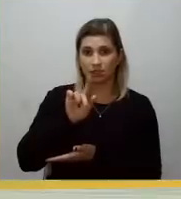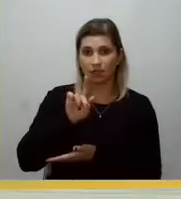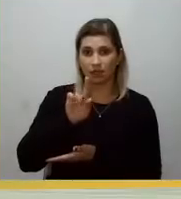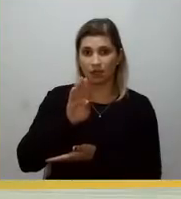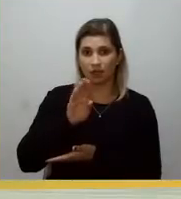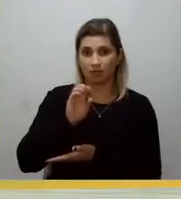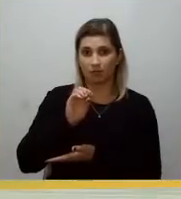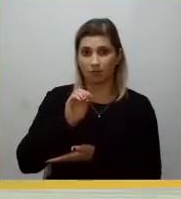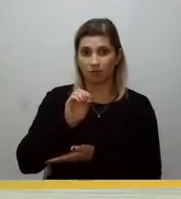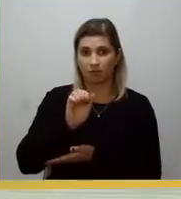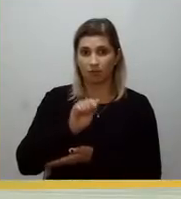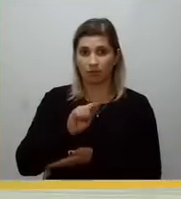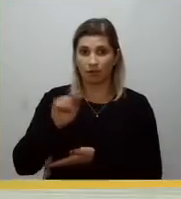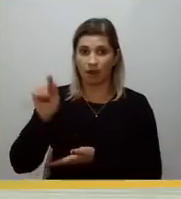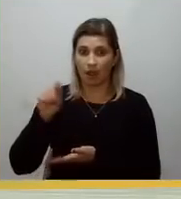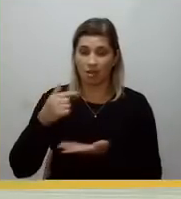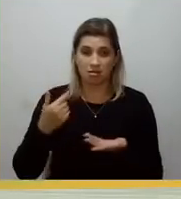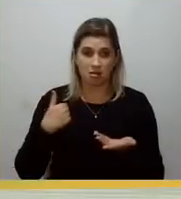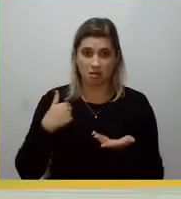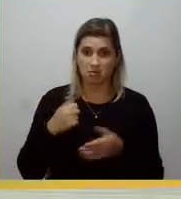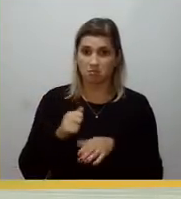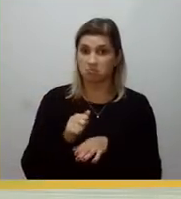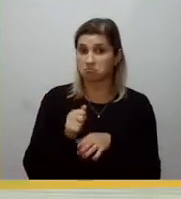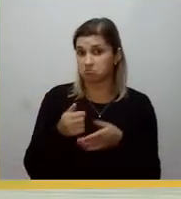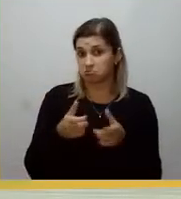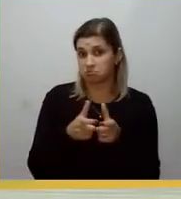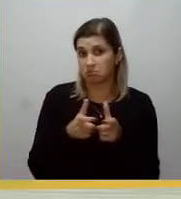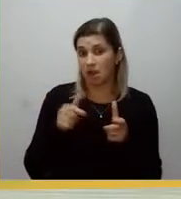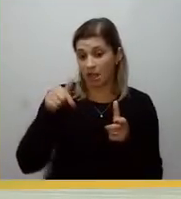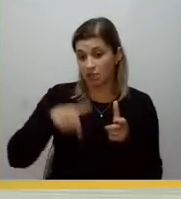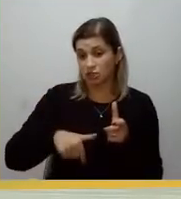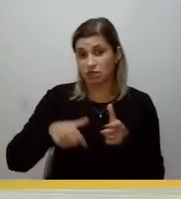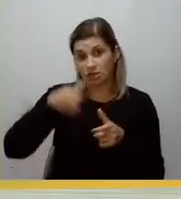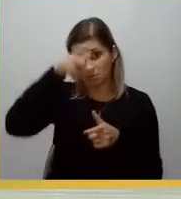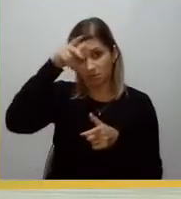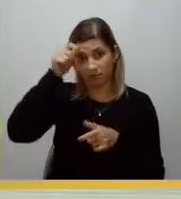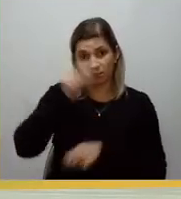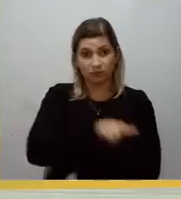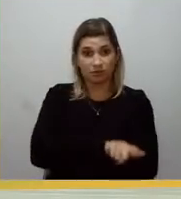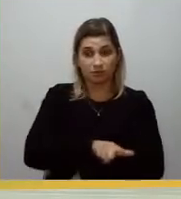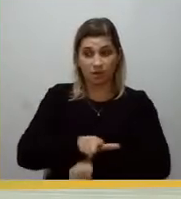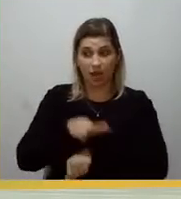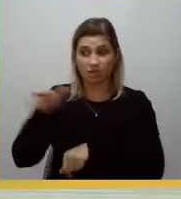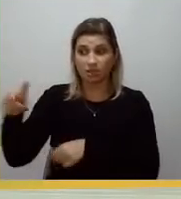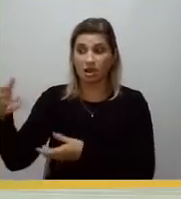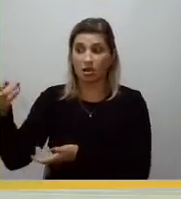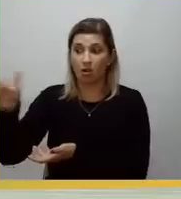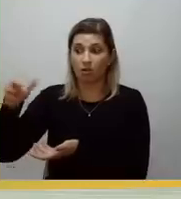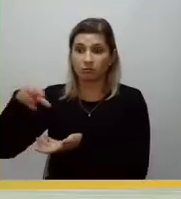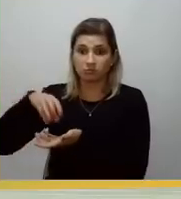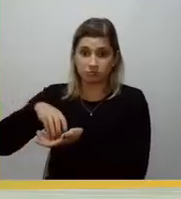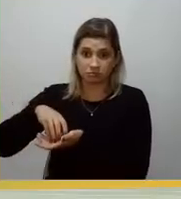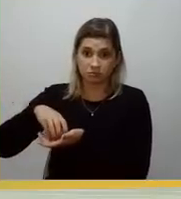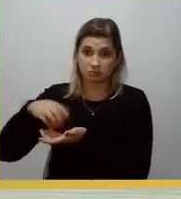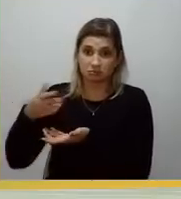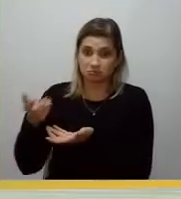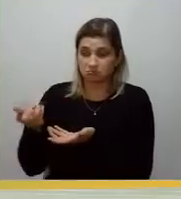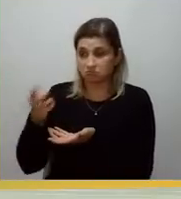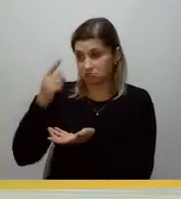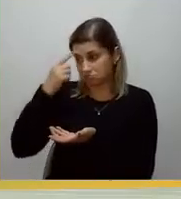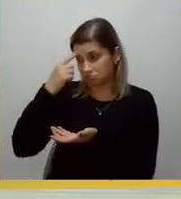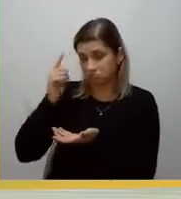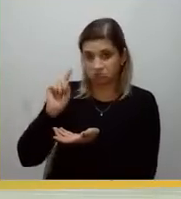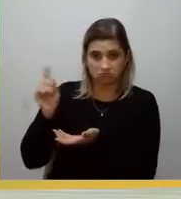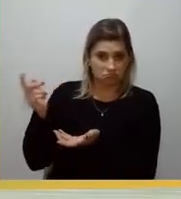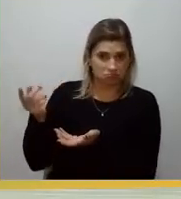eles. Eu assumi a prefeitura de Lais, o que tem a ver com Itapoá? Essa relação é estranha. Tá, em 2002, o senhor fez uma